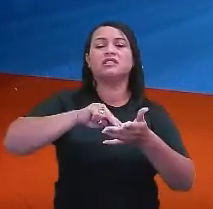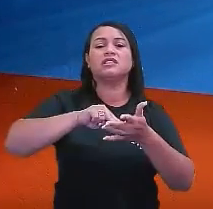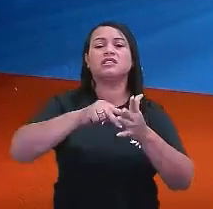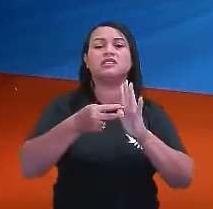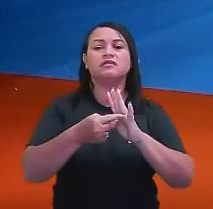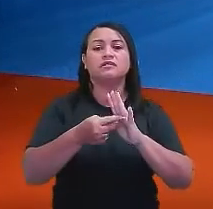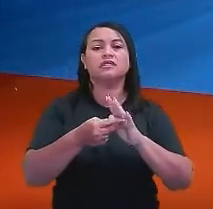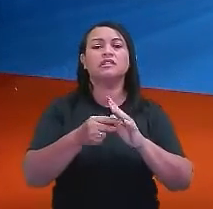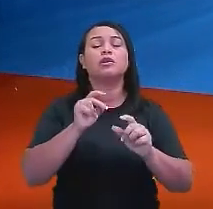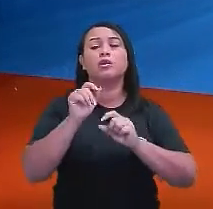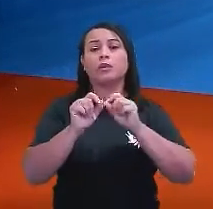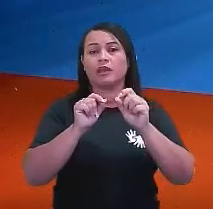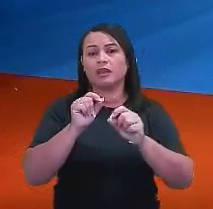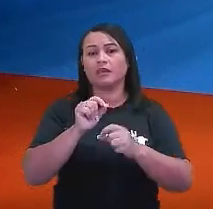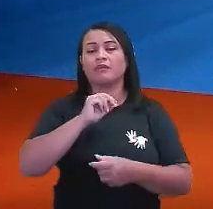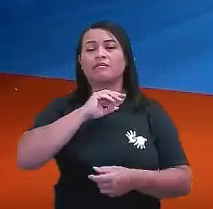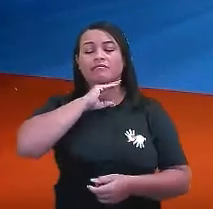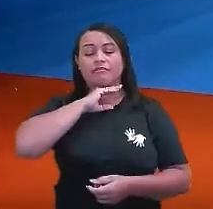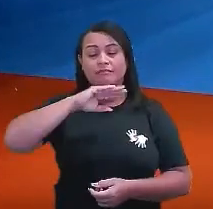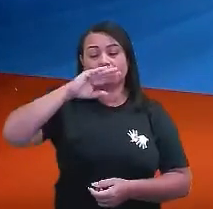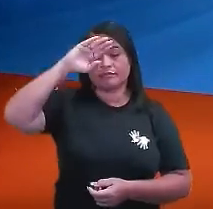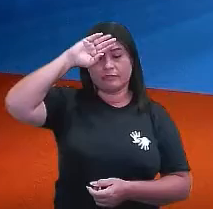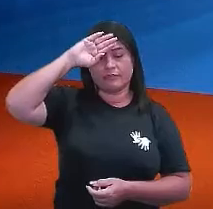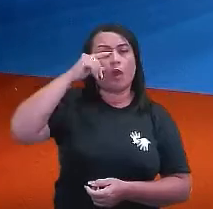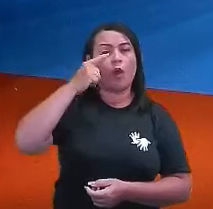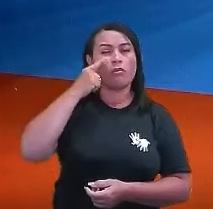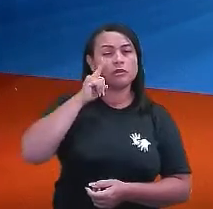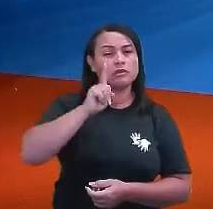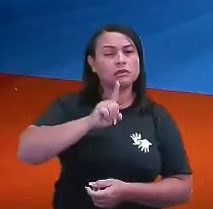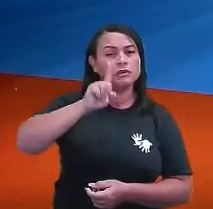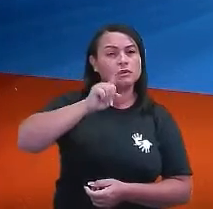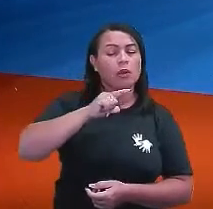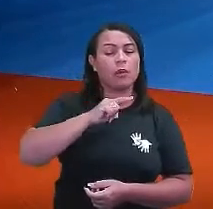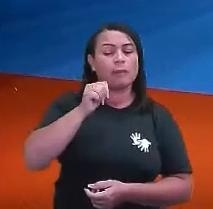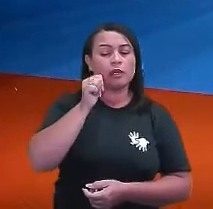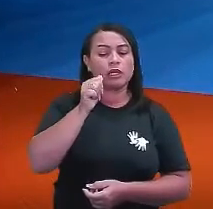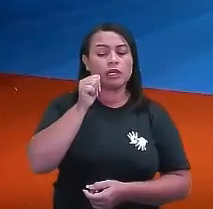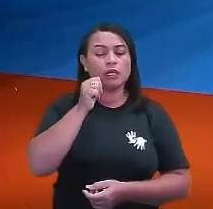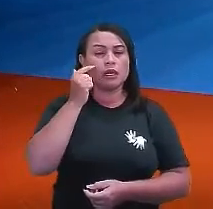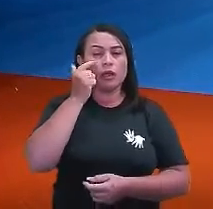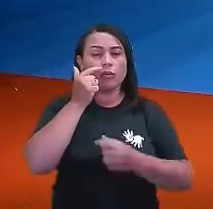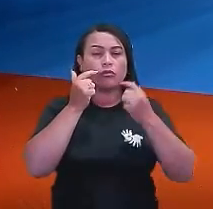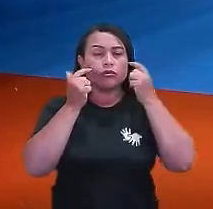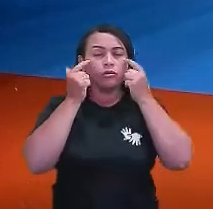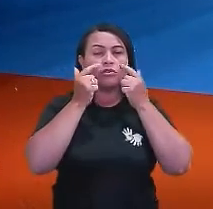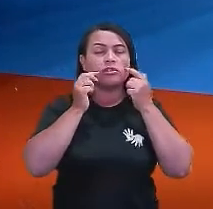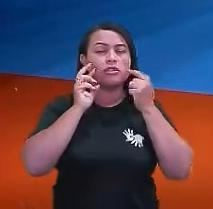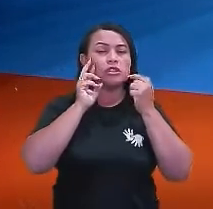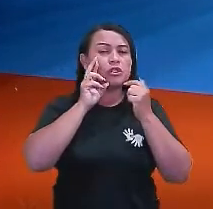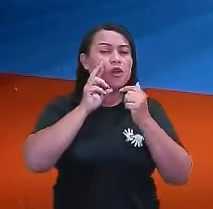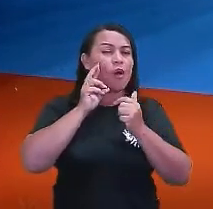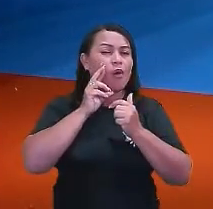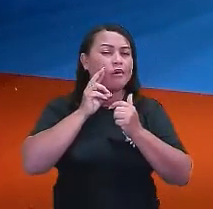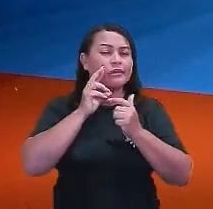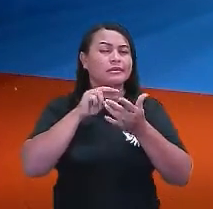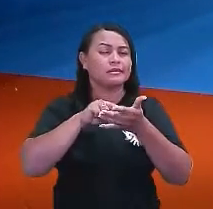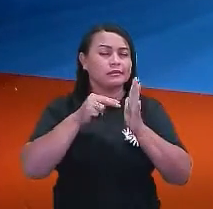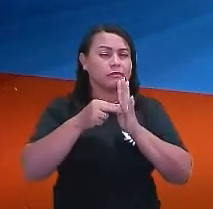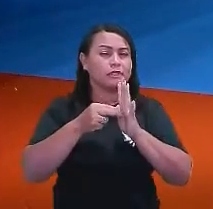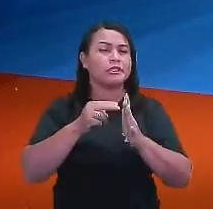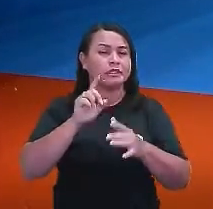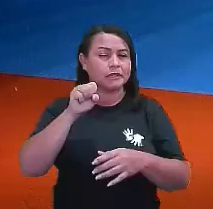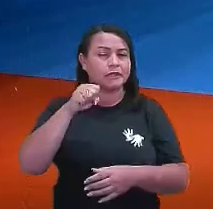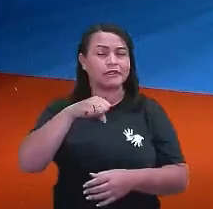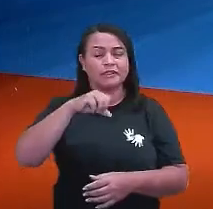febre. E aí na imagem você vê, né? Tem uma menininha que já está com as bochechinhas coradinhas, sinal de que ela está com febre. E